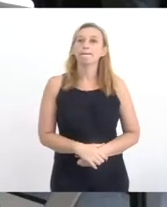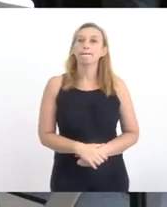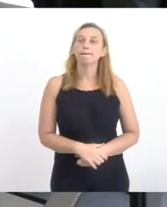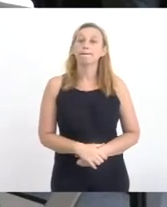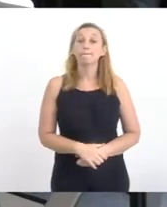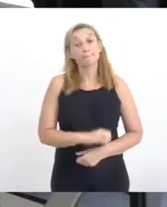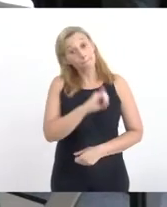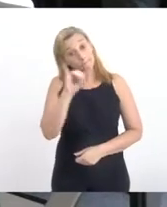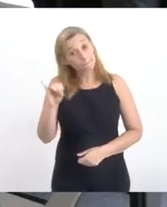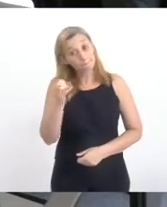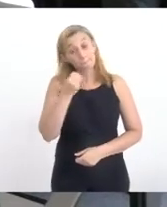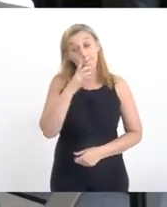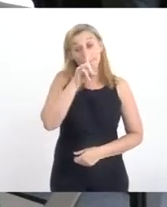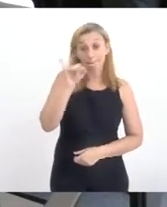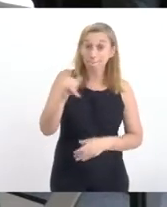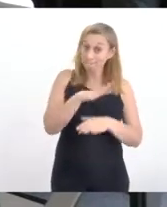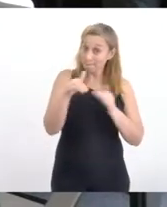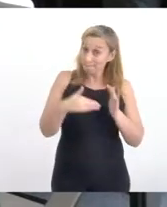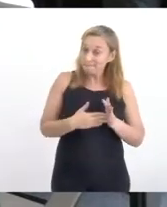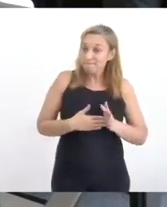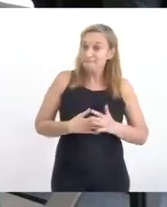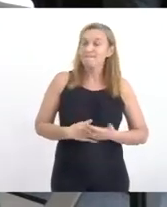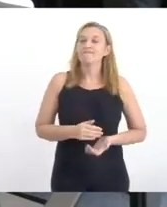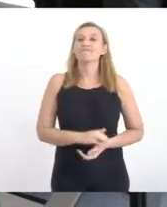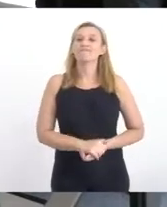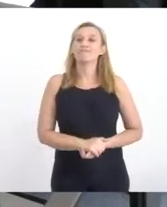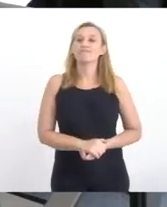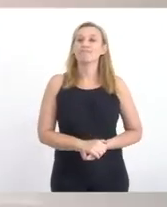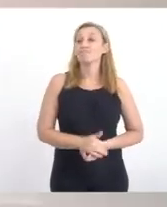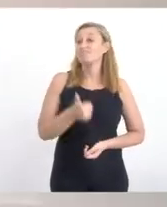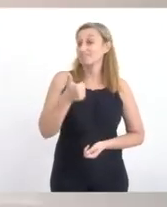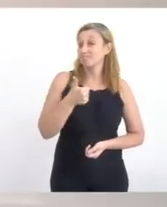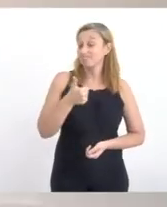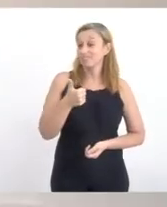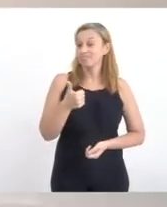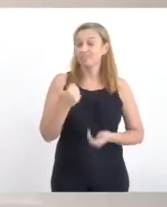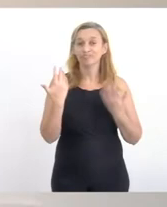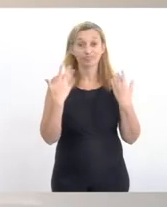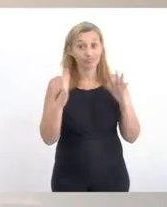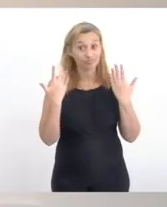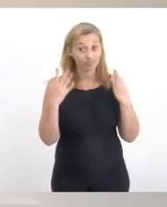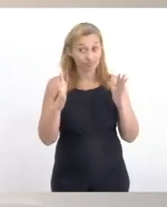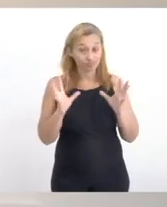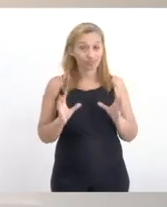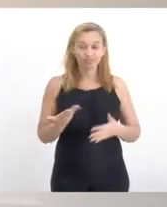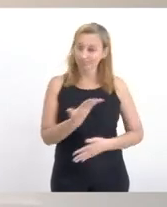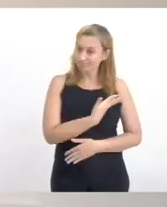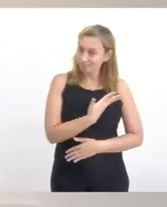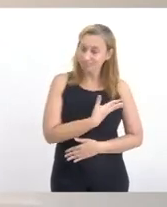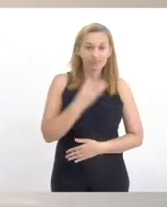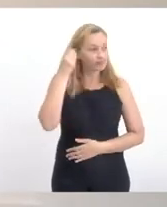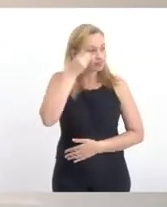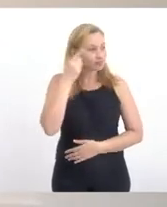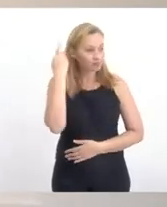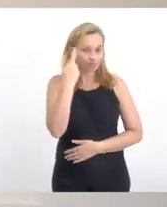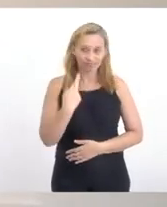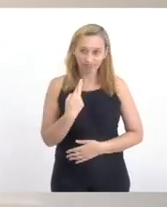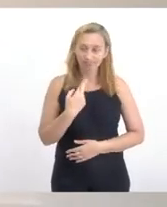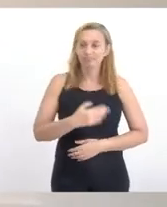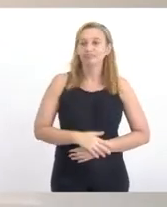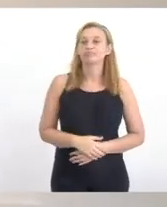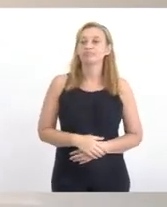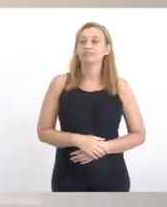o Olá bom dia a todos e todas primeiramente saudar a companheira e deputada Renata